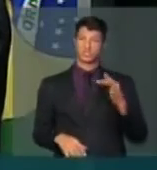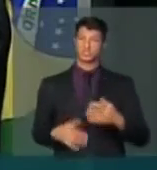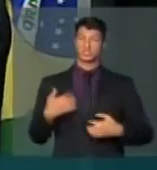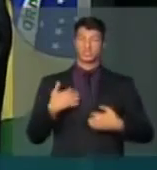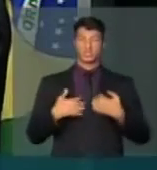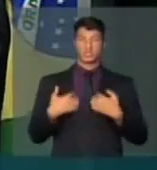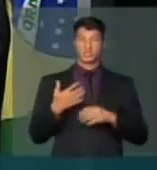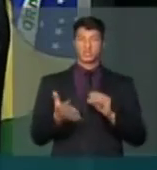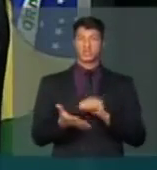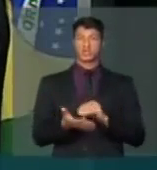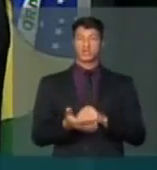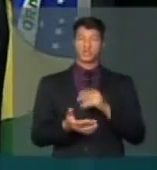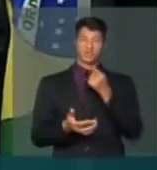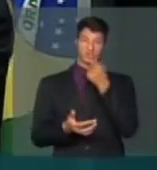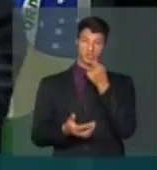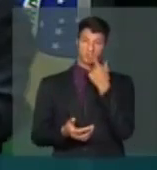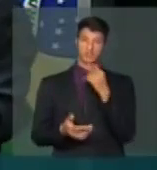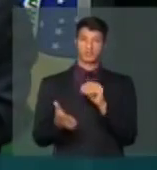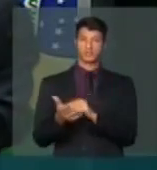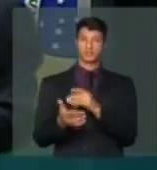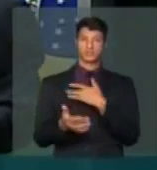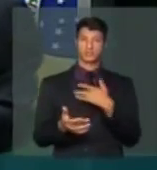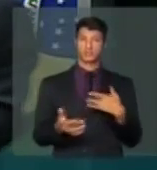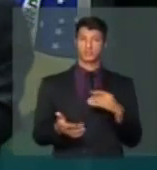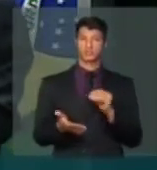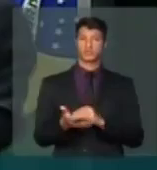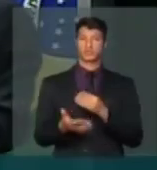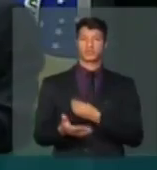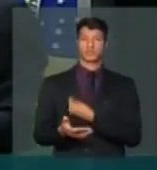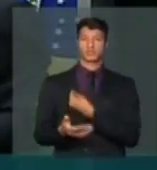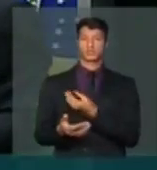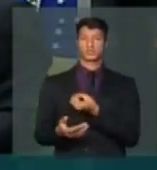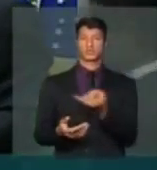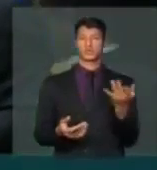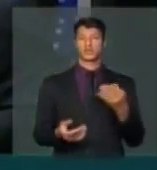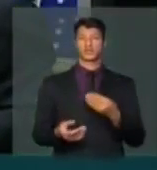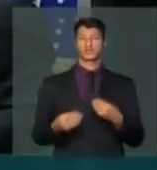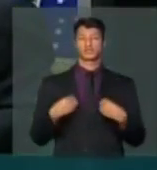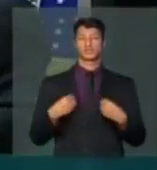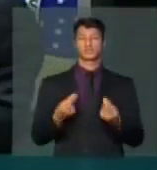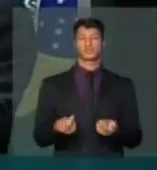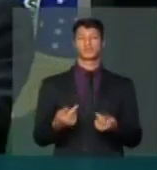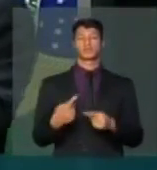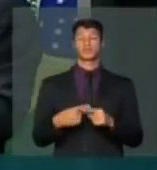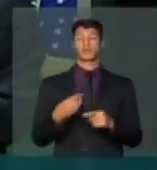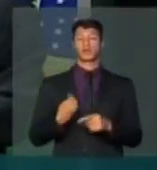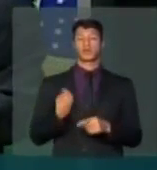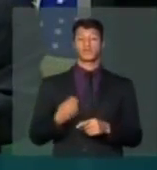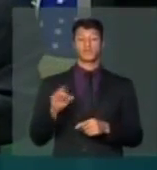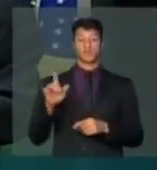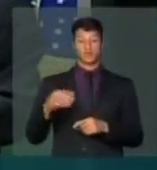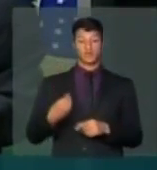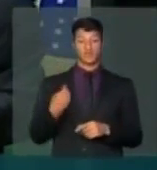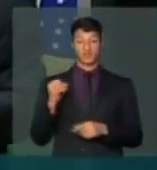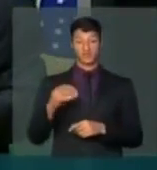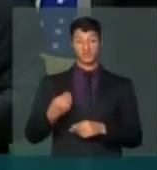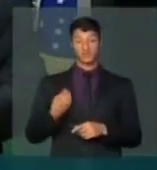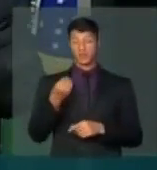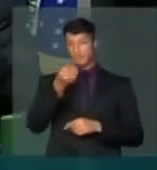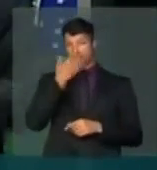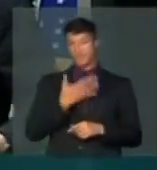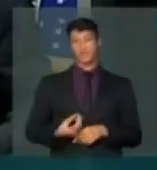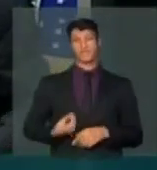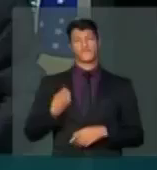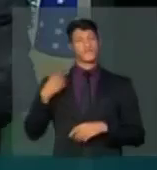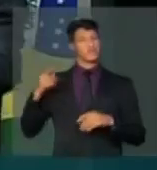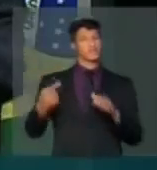angústia, de falta de remédio, de falta de saúde, de falta de vida, de qualidade de vida. Porque a vida só é vida se for vida bem vivida, vida